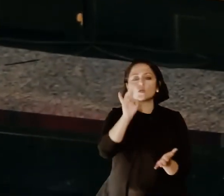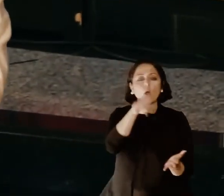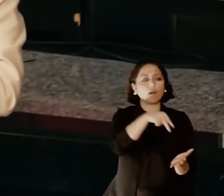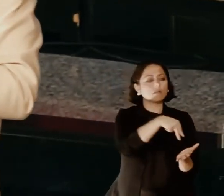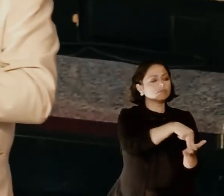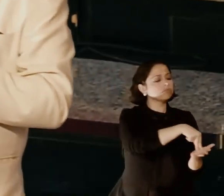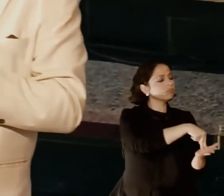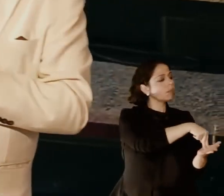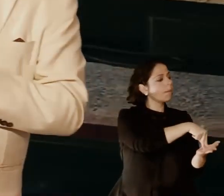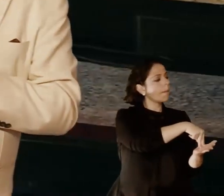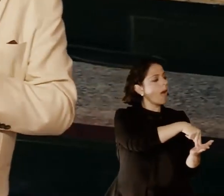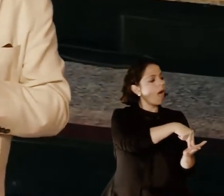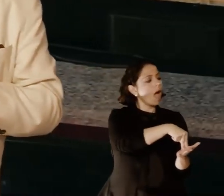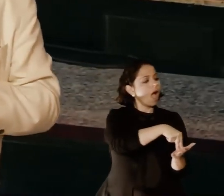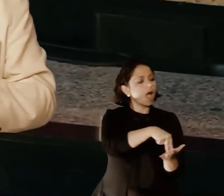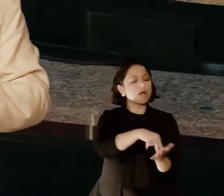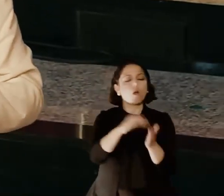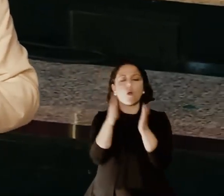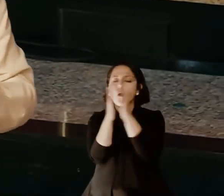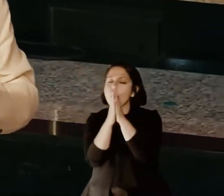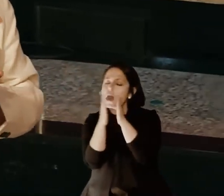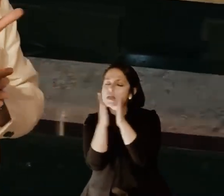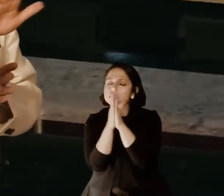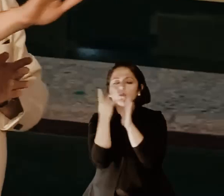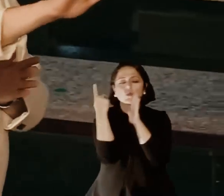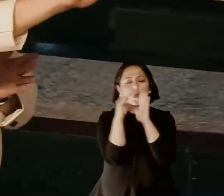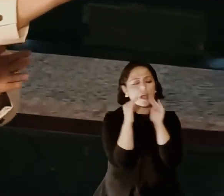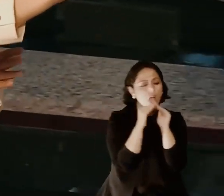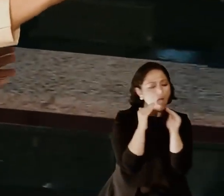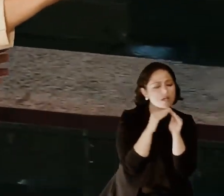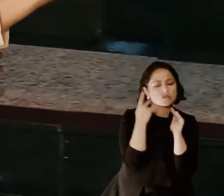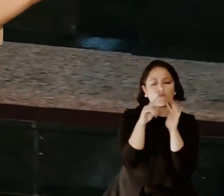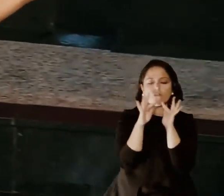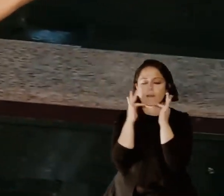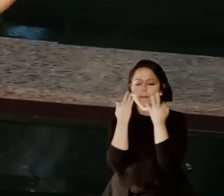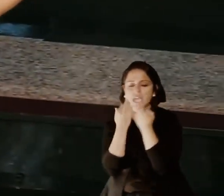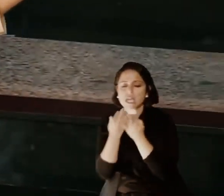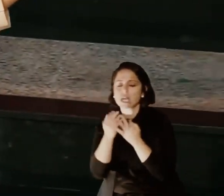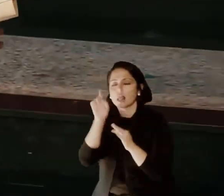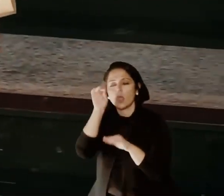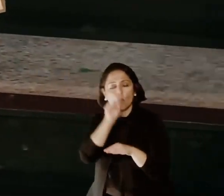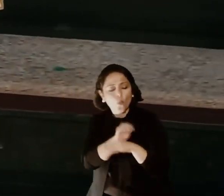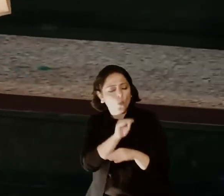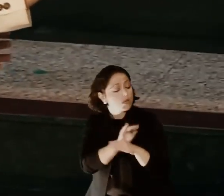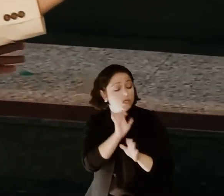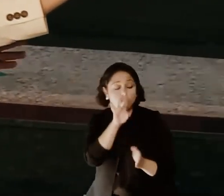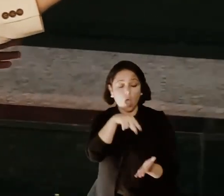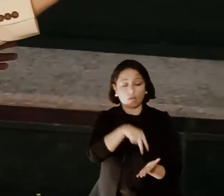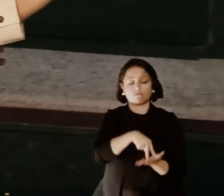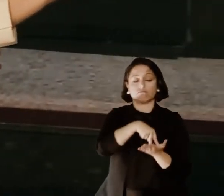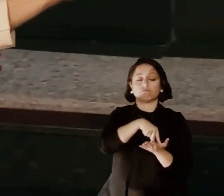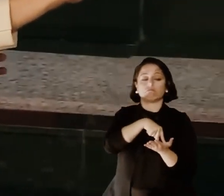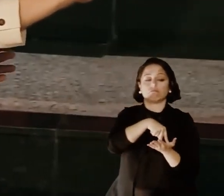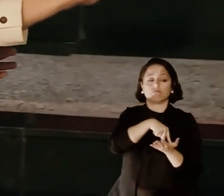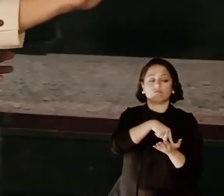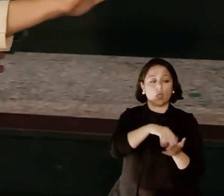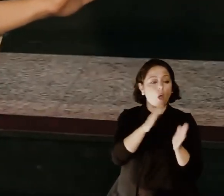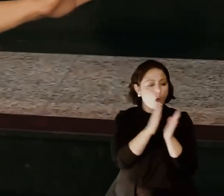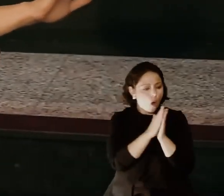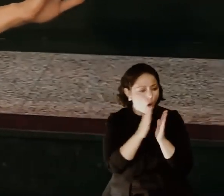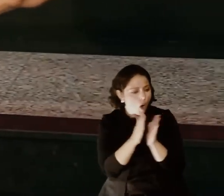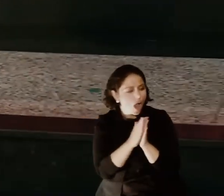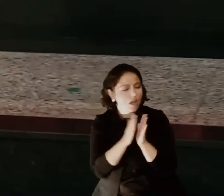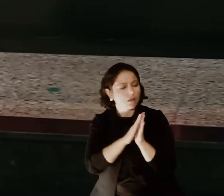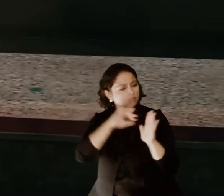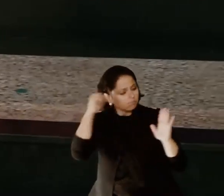oração por você, pela sua casa, pela sua família. Do lado esquerdo aqui alguém, só precisa ficar de pé. Eu vou orar por você, selando